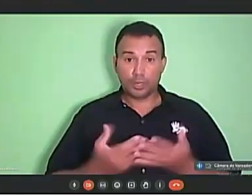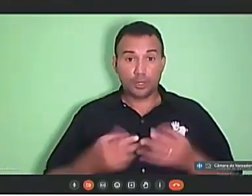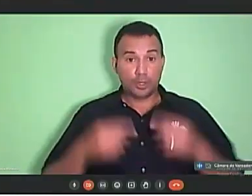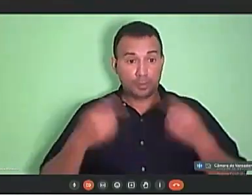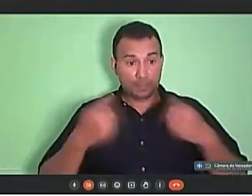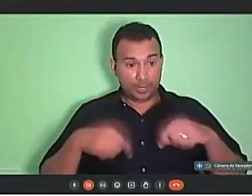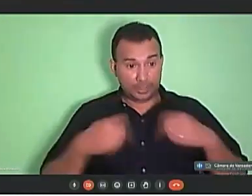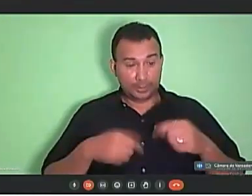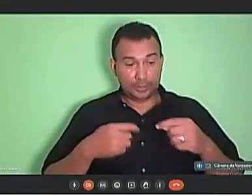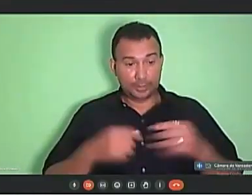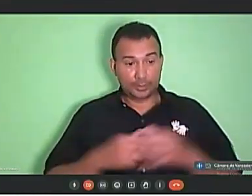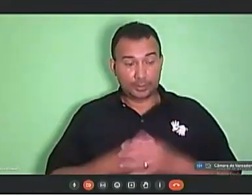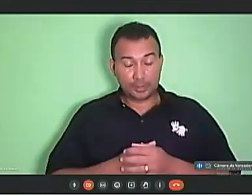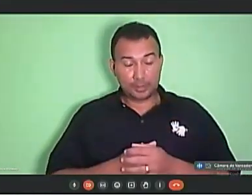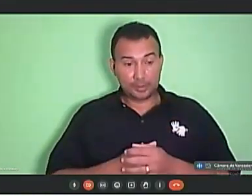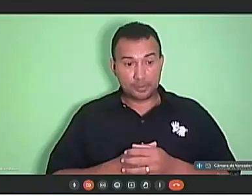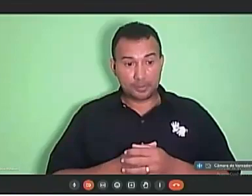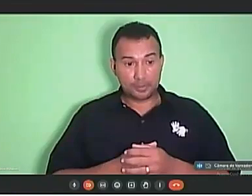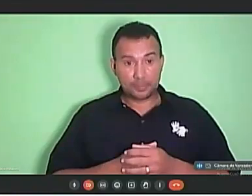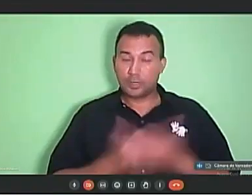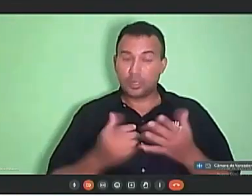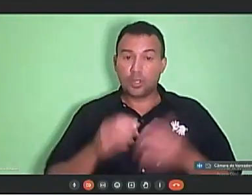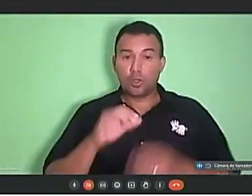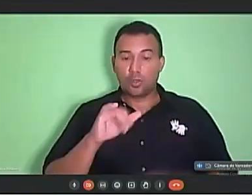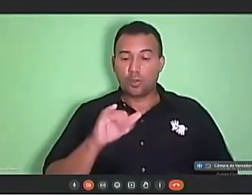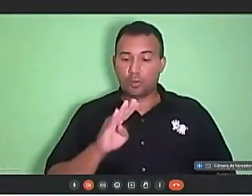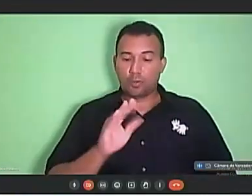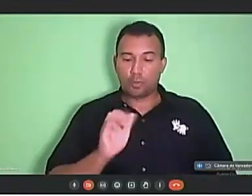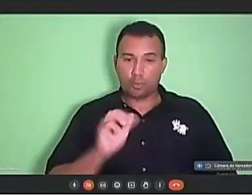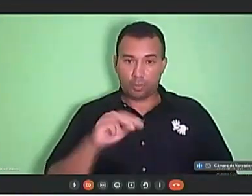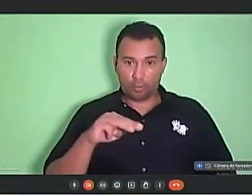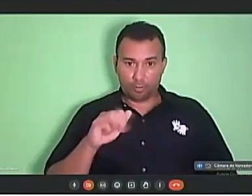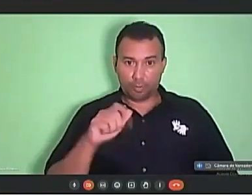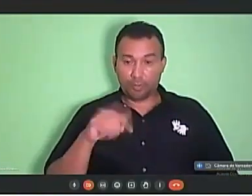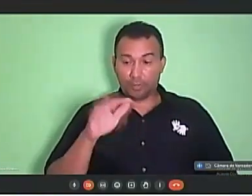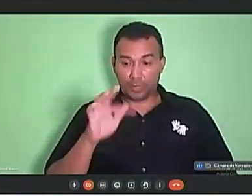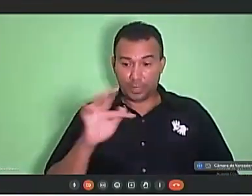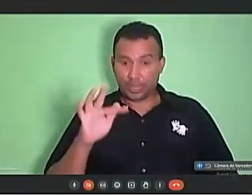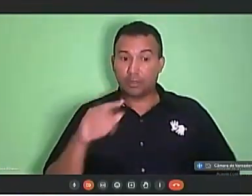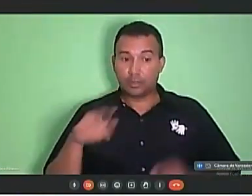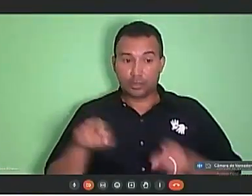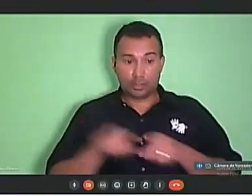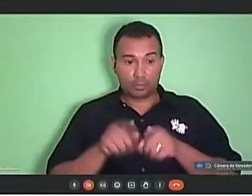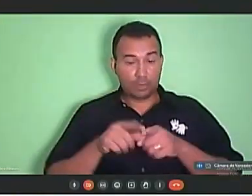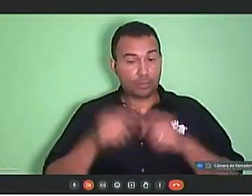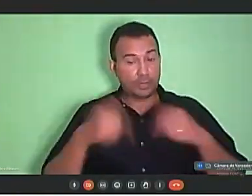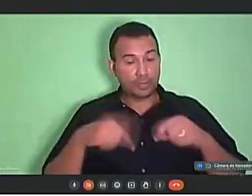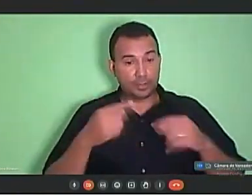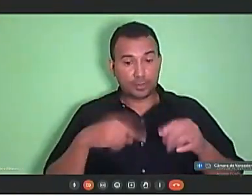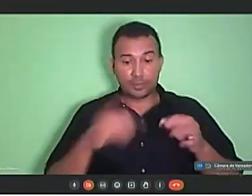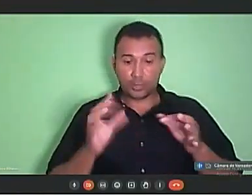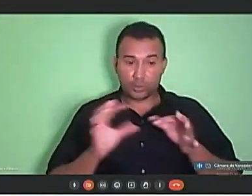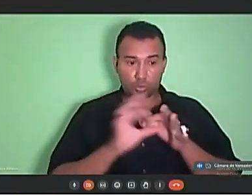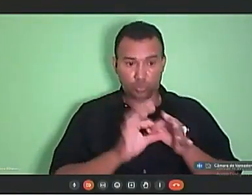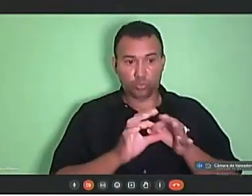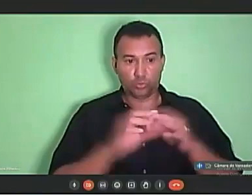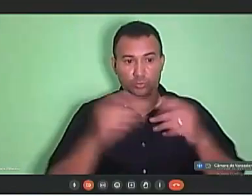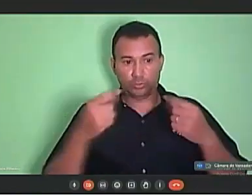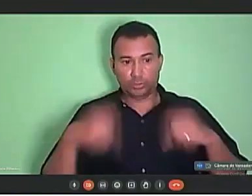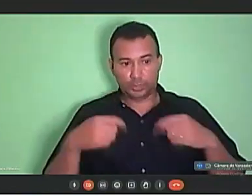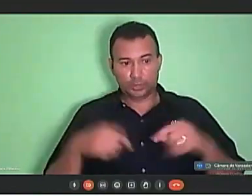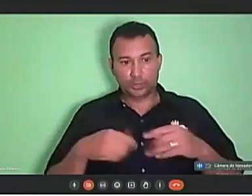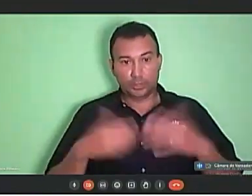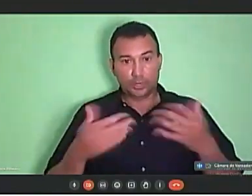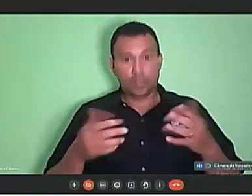estão previstos, e talvez o IBAMA, que por ser um rio federal, talvez participe desse licenciamento, eles não conseguem licenciar isso aqui. Então, a obra tem que